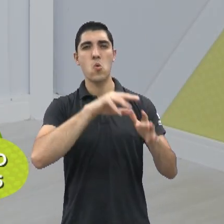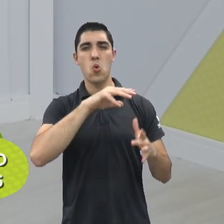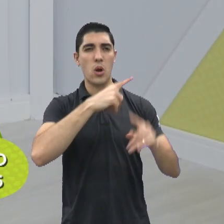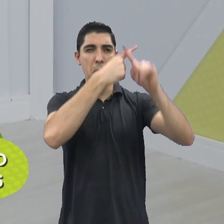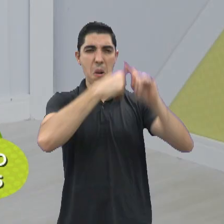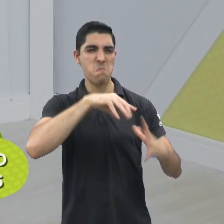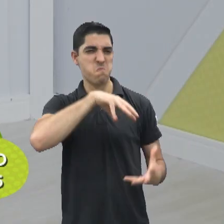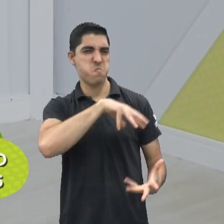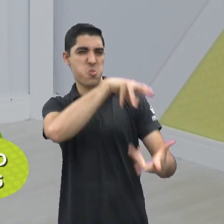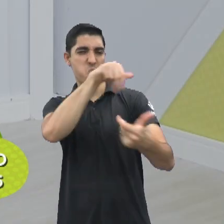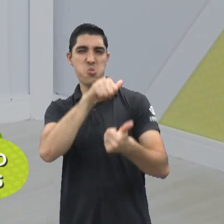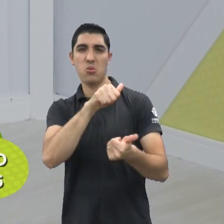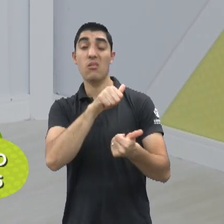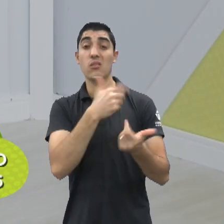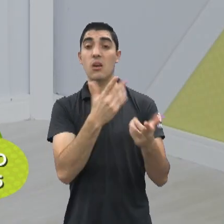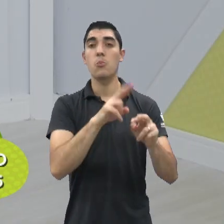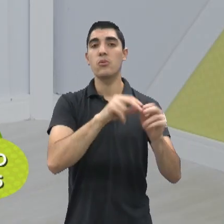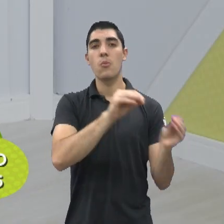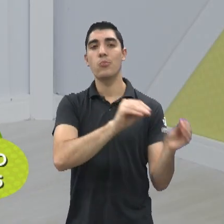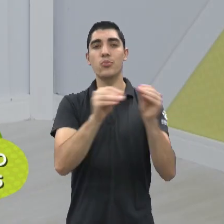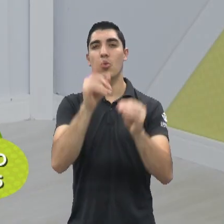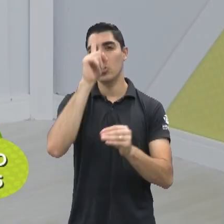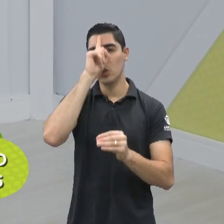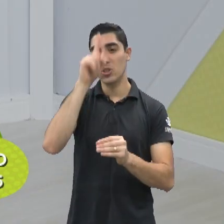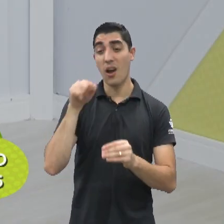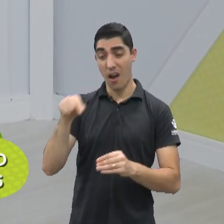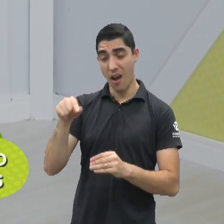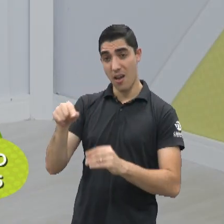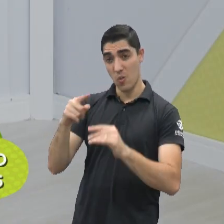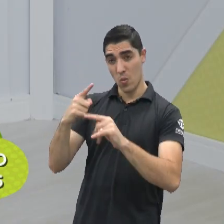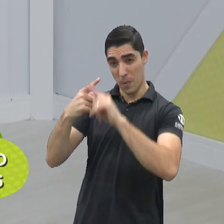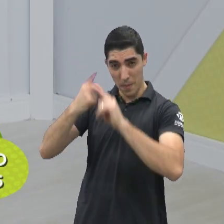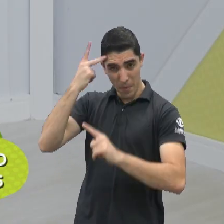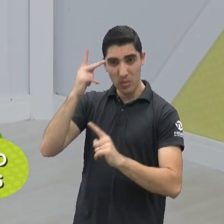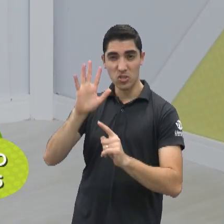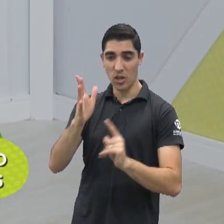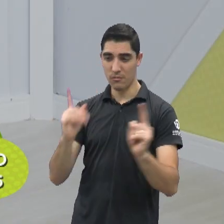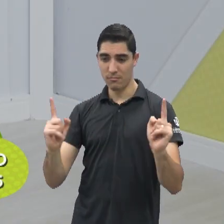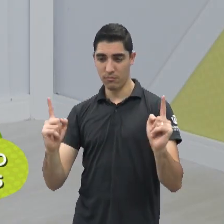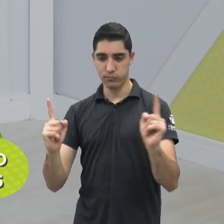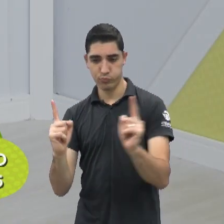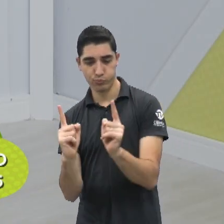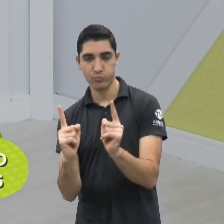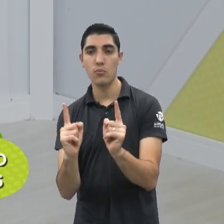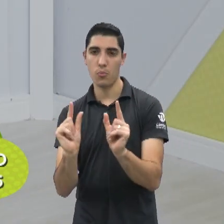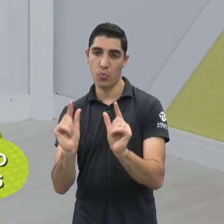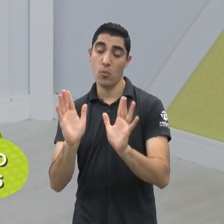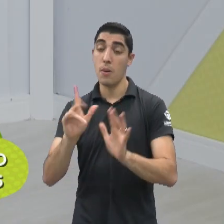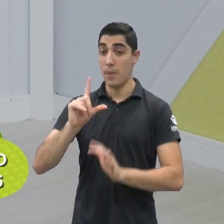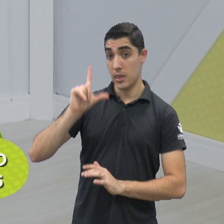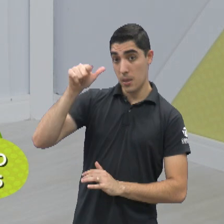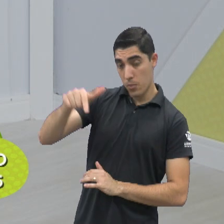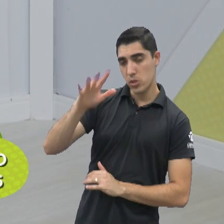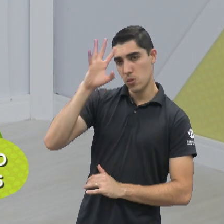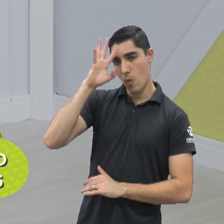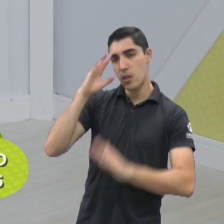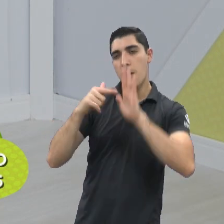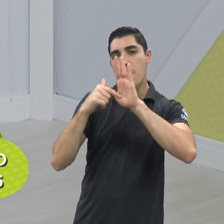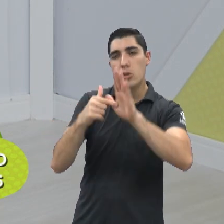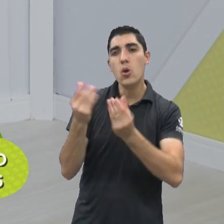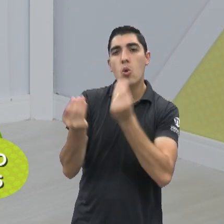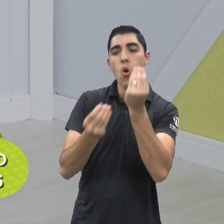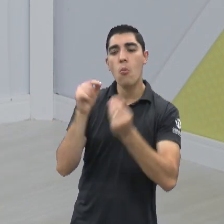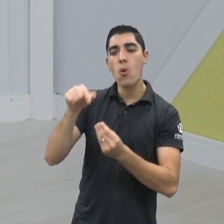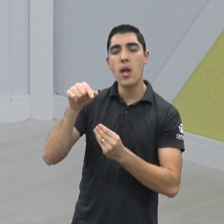começar em março, então o calendário do ano que vem vai ser totalmente diferente, mas a gente traz as informações na quarta-feira do que tudo que aconteceu nesse